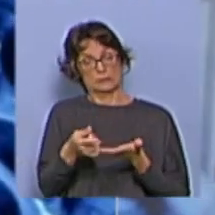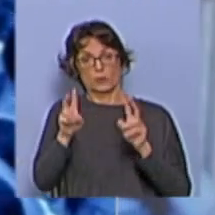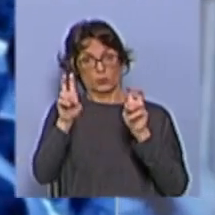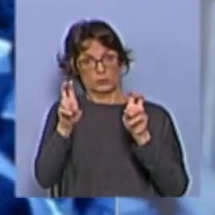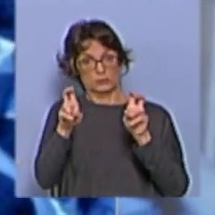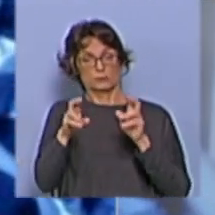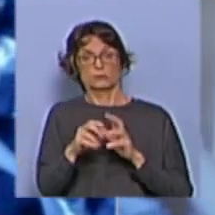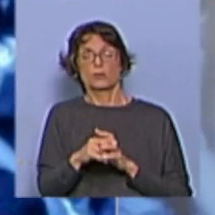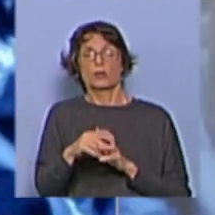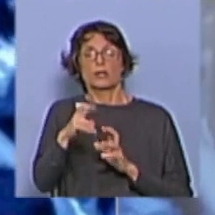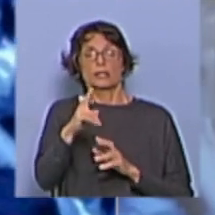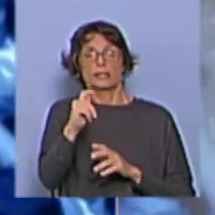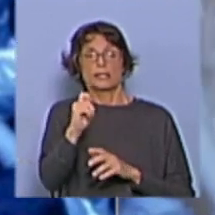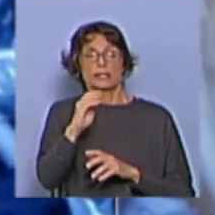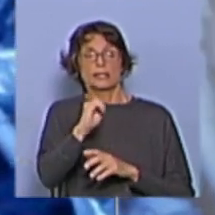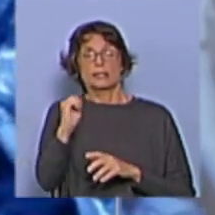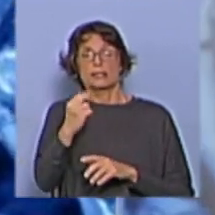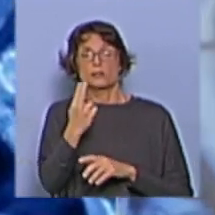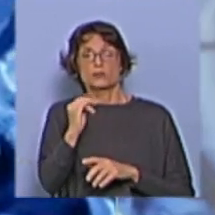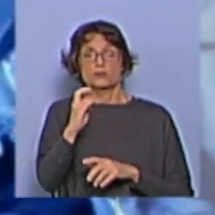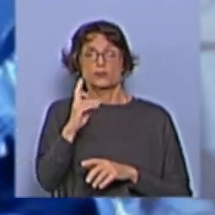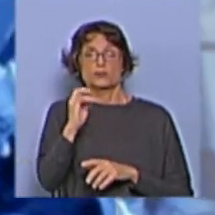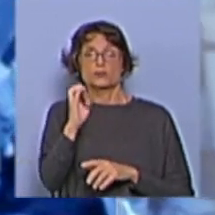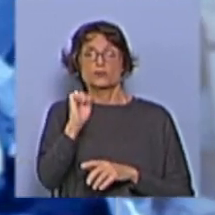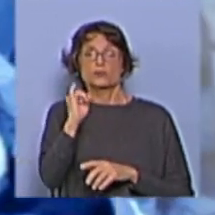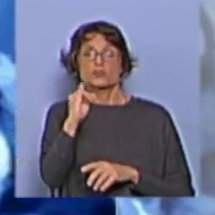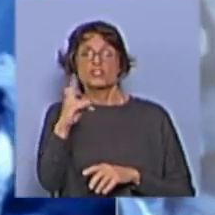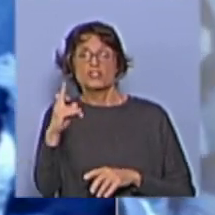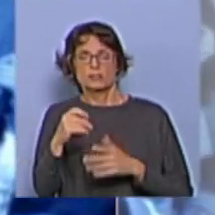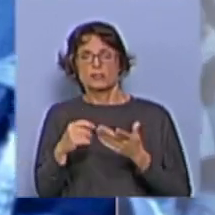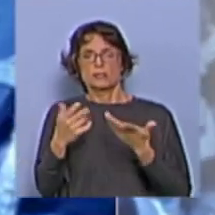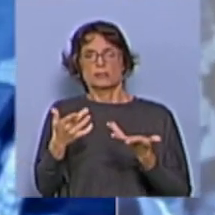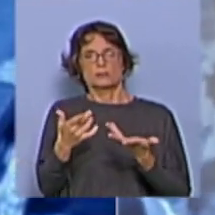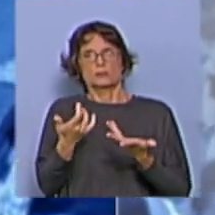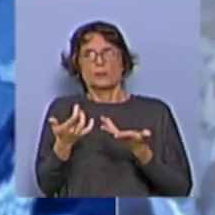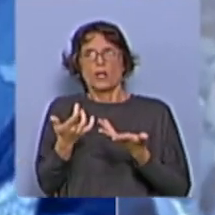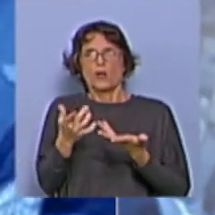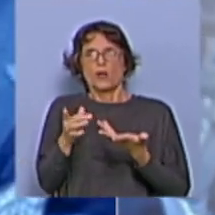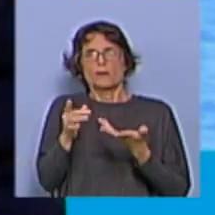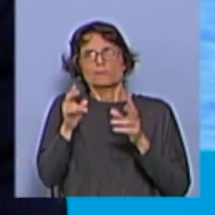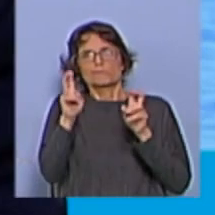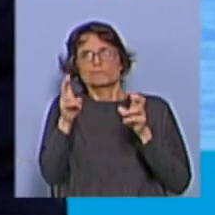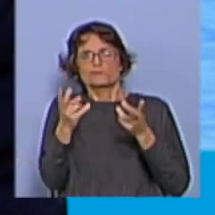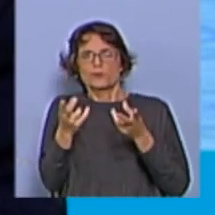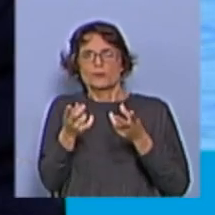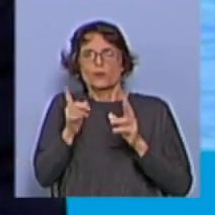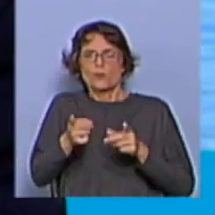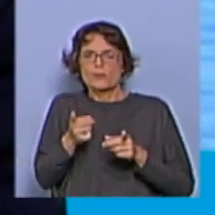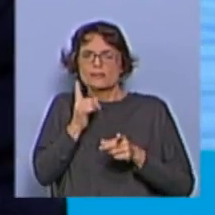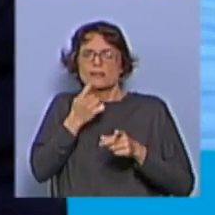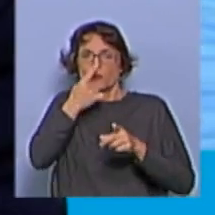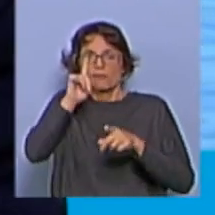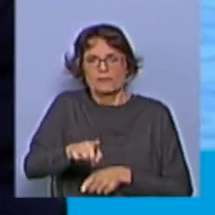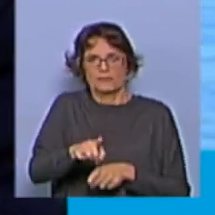proposto, Ressurgir, quer-se ajudar, de alguma forma, a retomar a